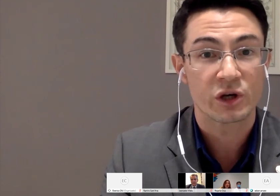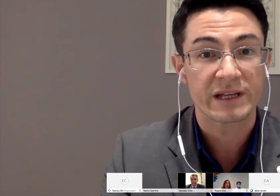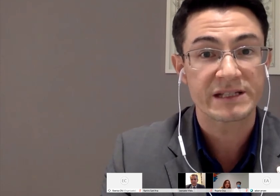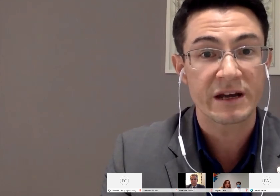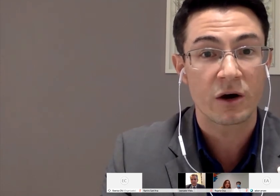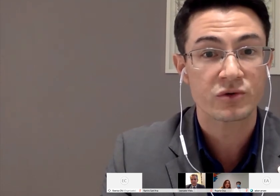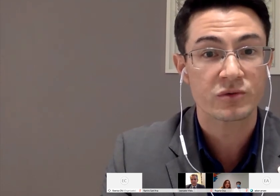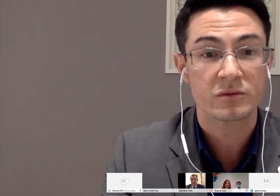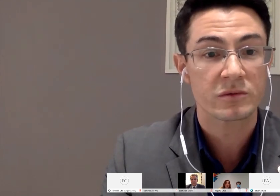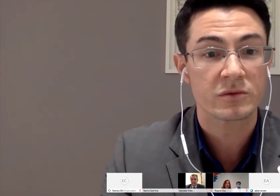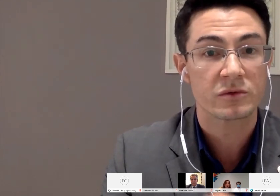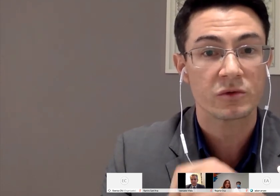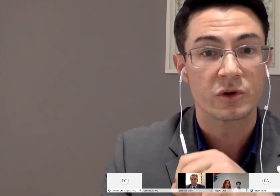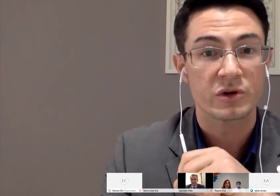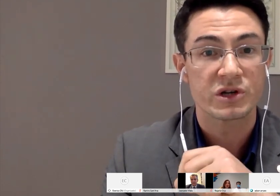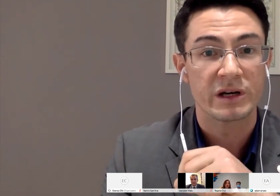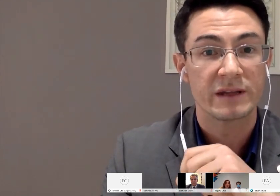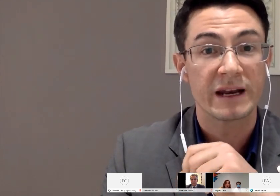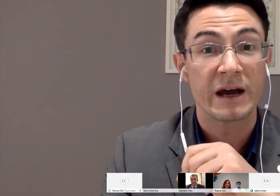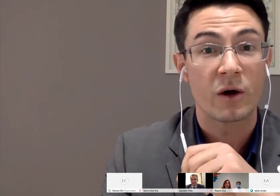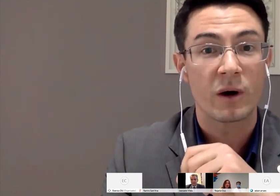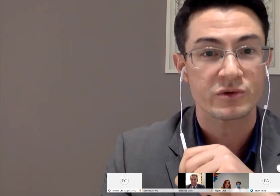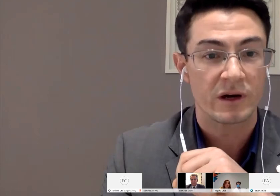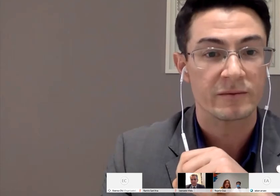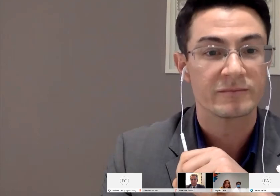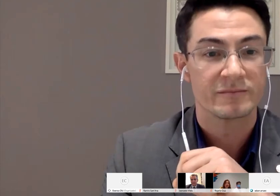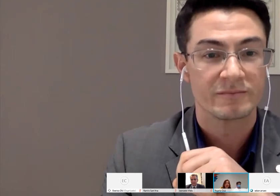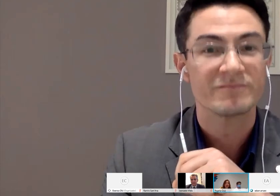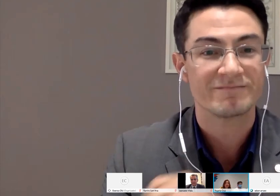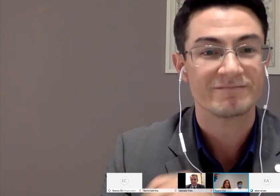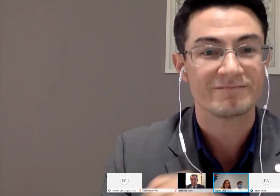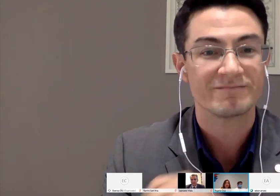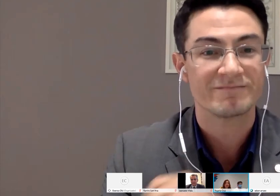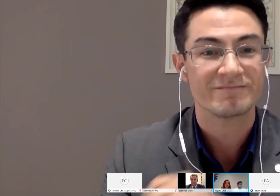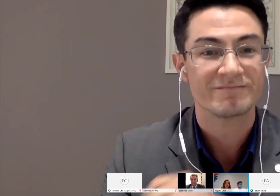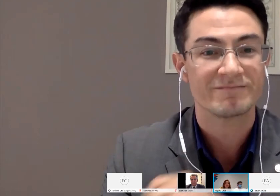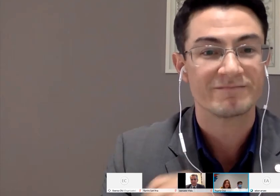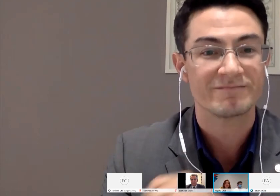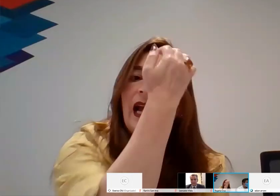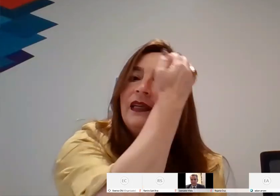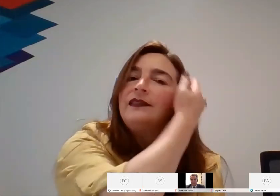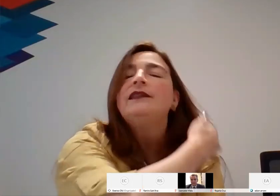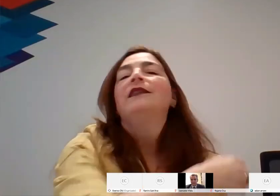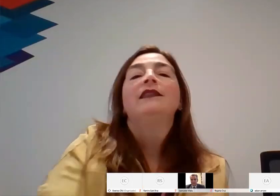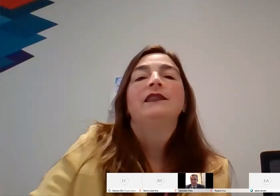A senhora está sem áudio, doutor Rogério. Tem que ligar o áudio. Vamos lá. Estou com áudio?